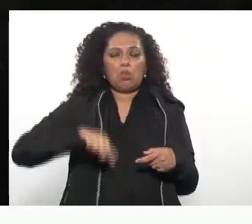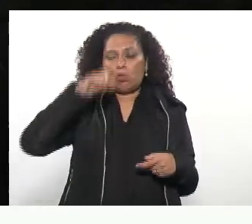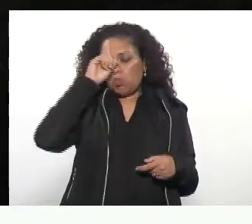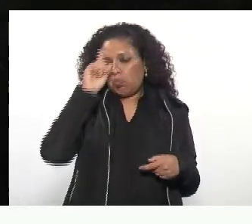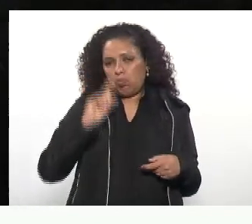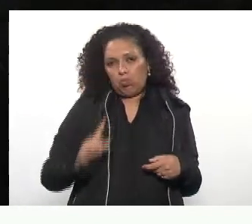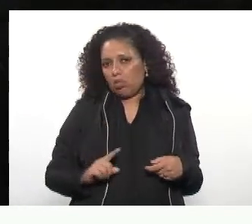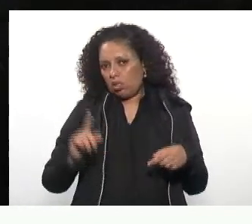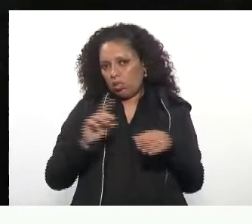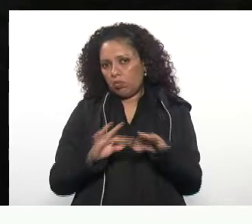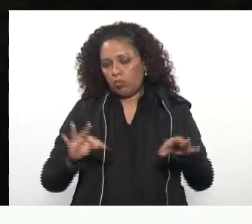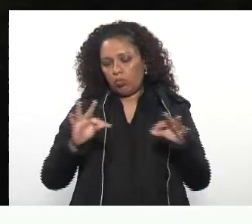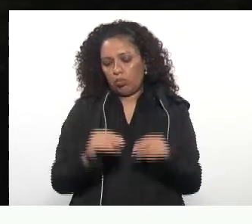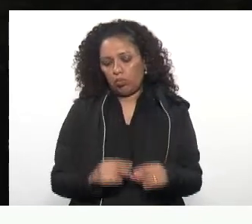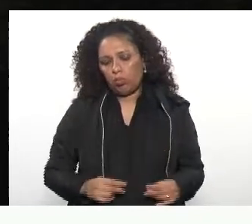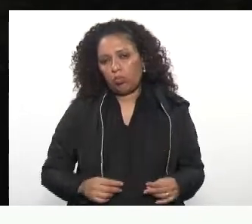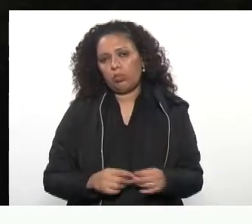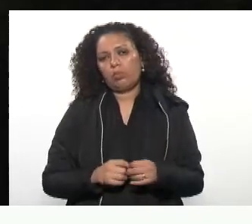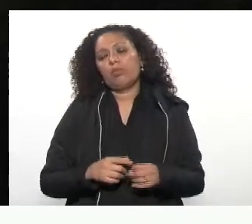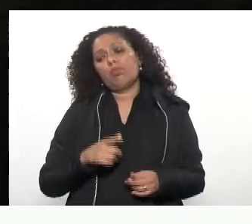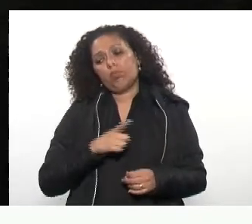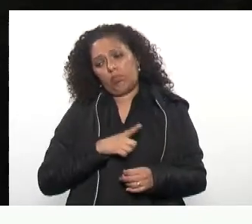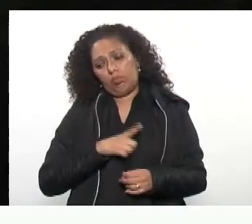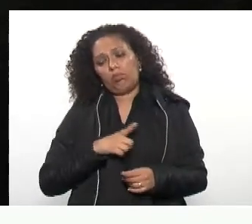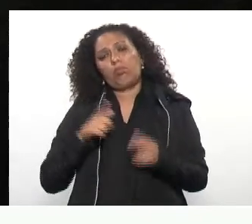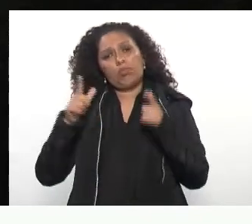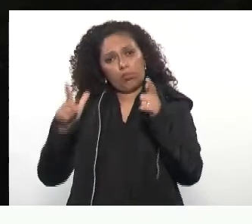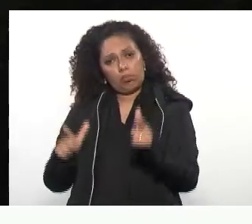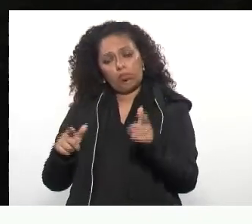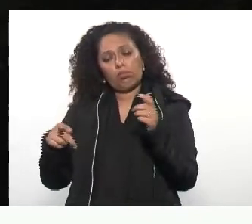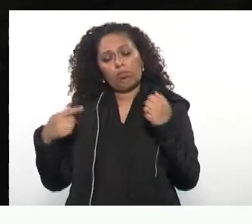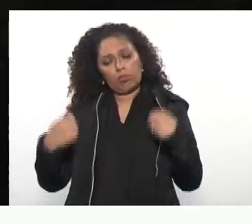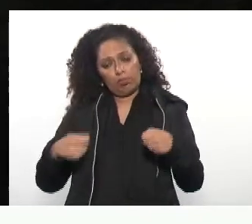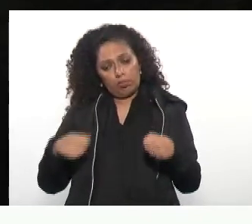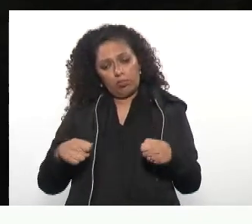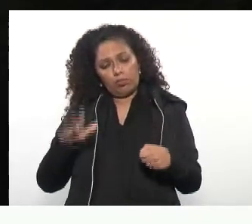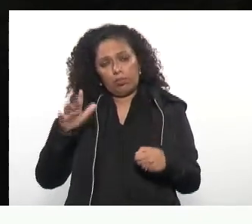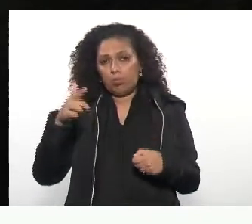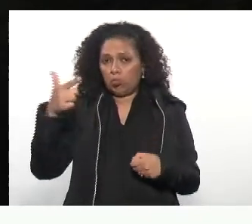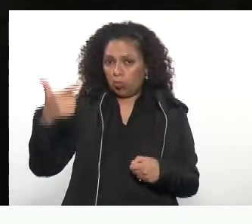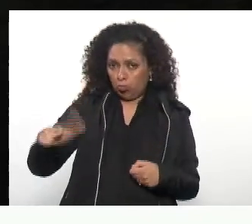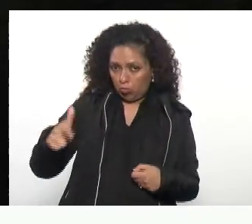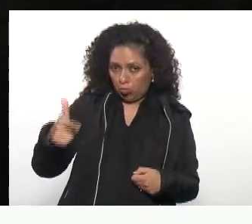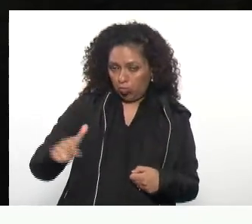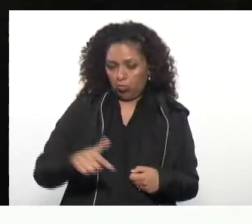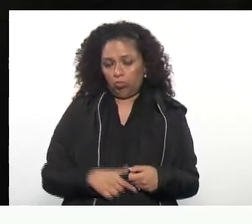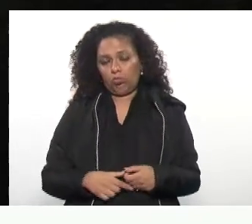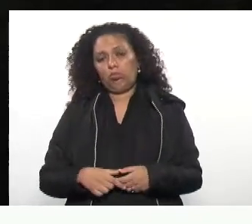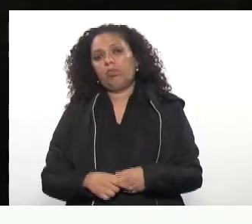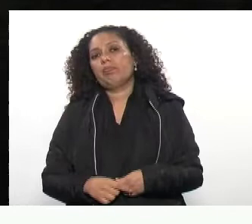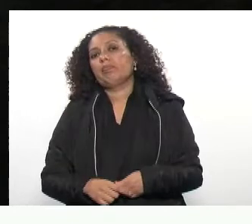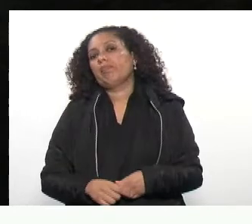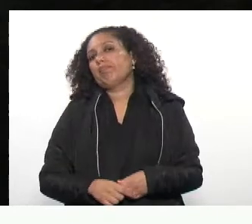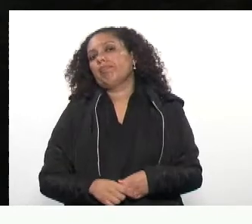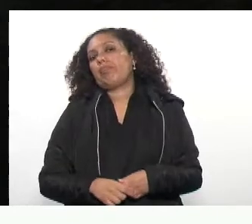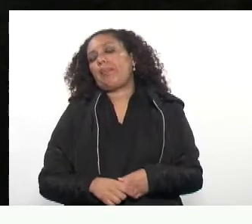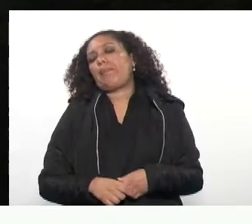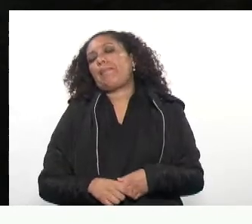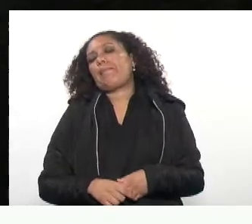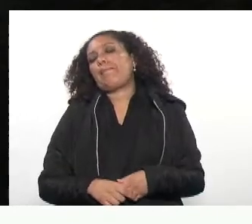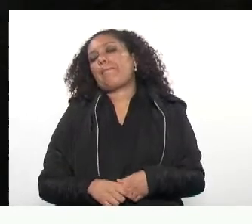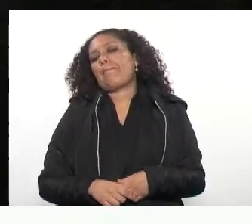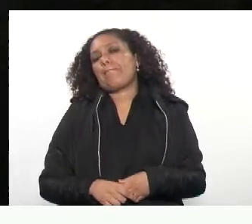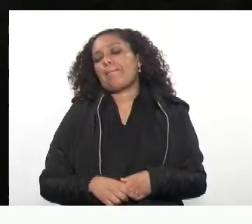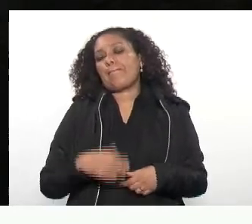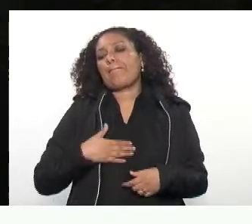né, o possuem, locais que precisam e não têm. Eu queria,